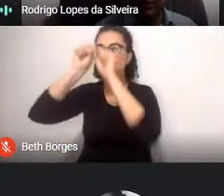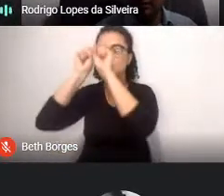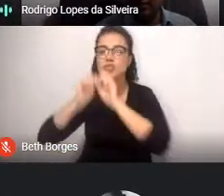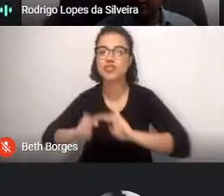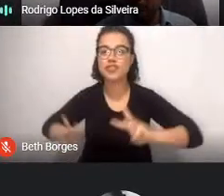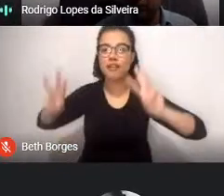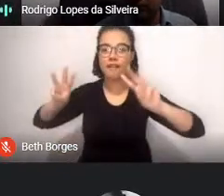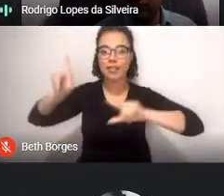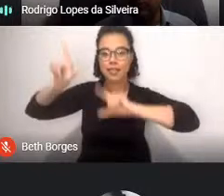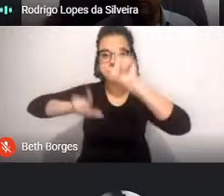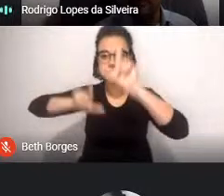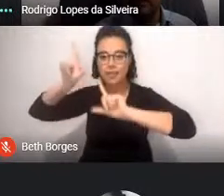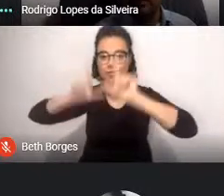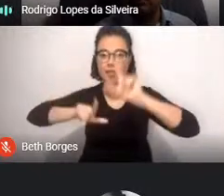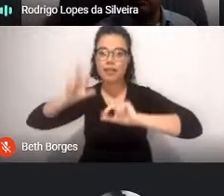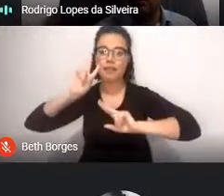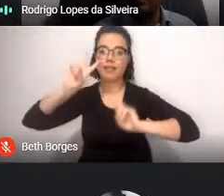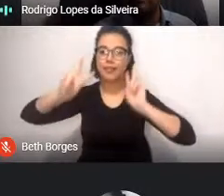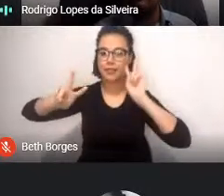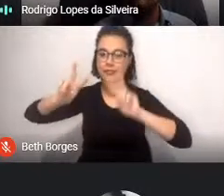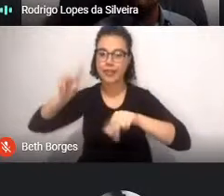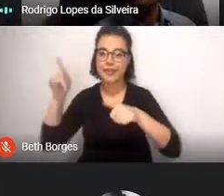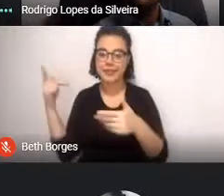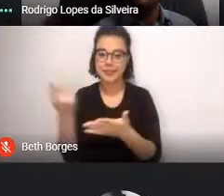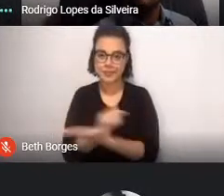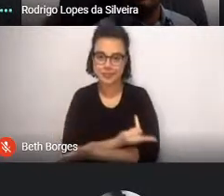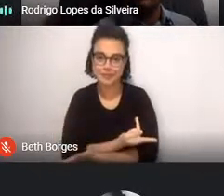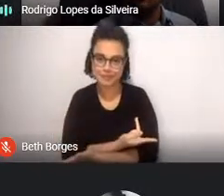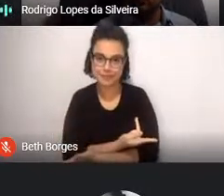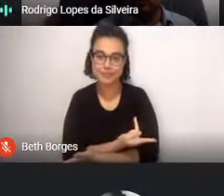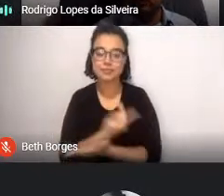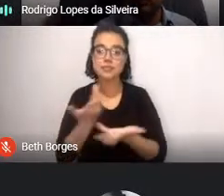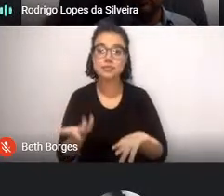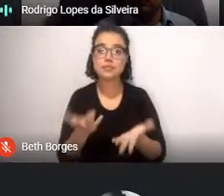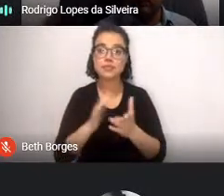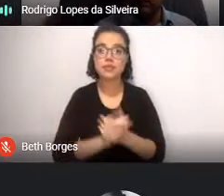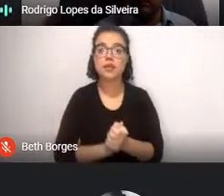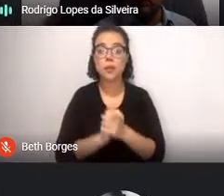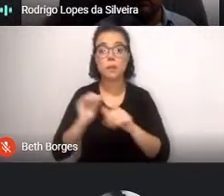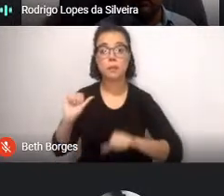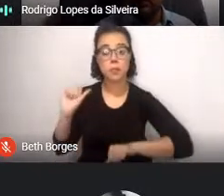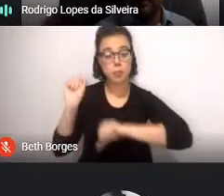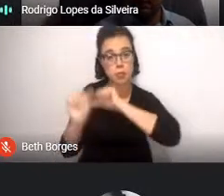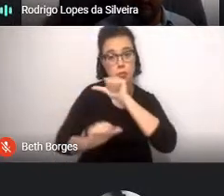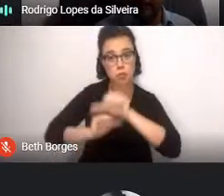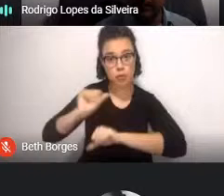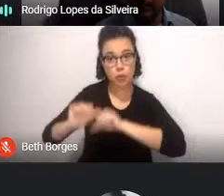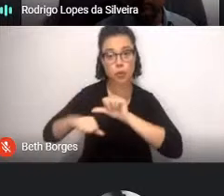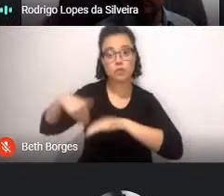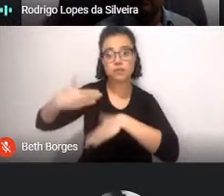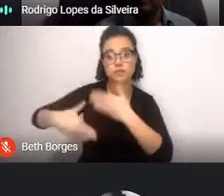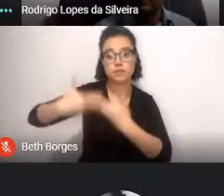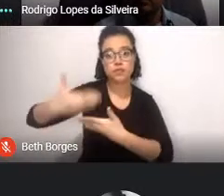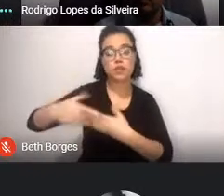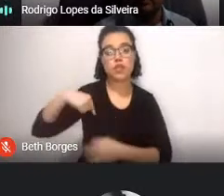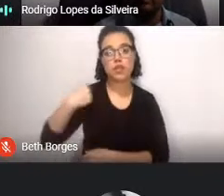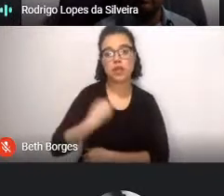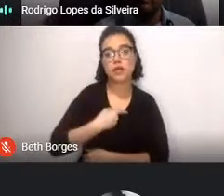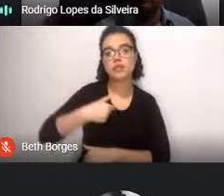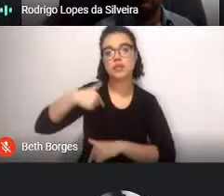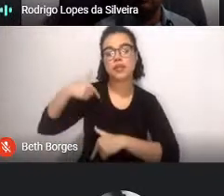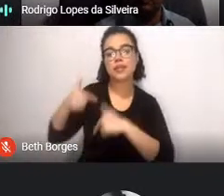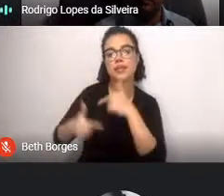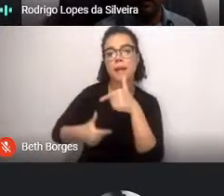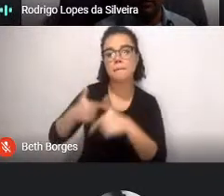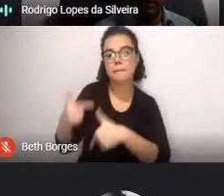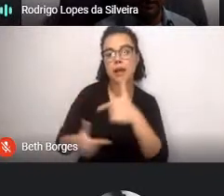Que infelizmente é muito comum em alguns momentos. Mas isso mudou, está mudando, nós estamos trabalhando com a